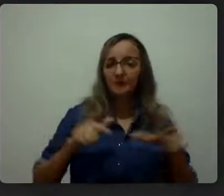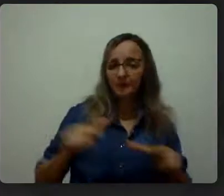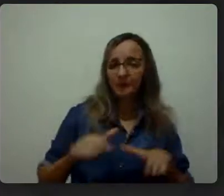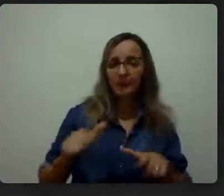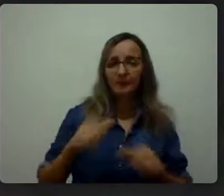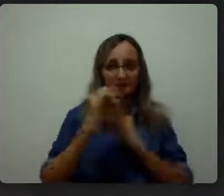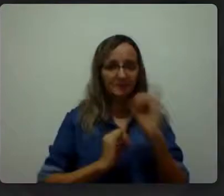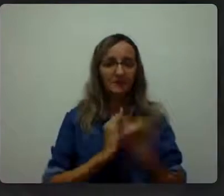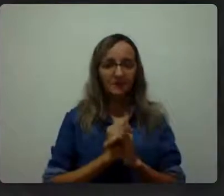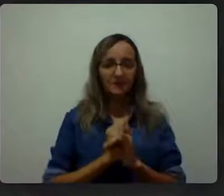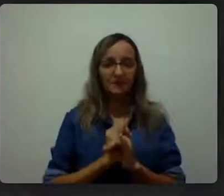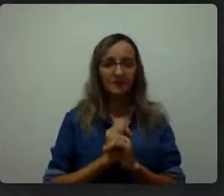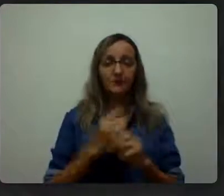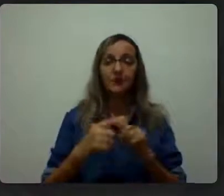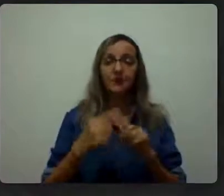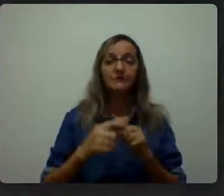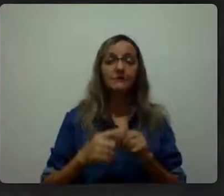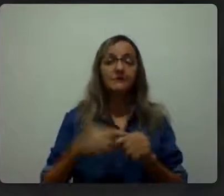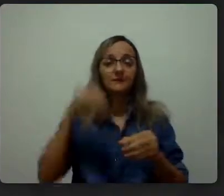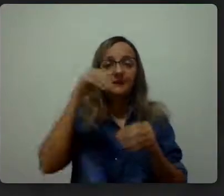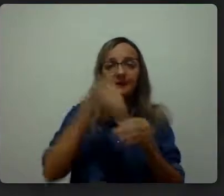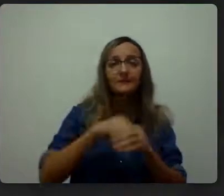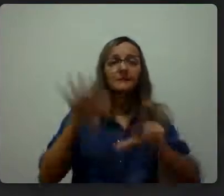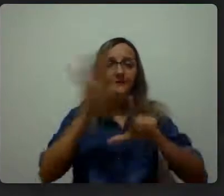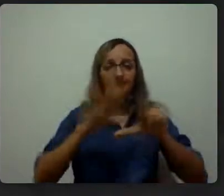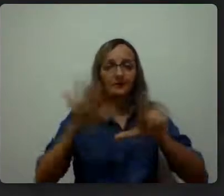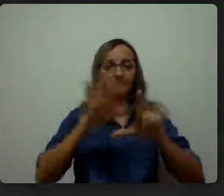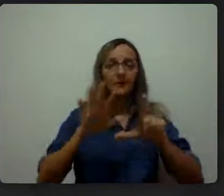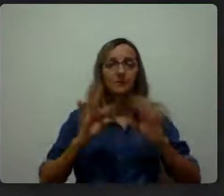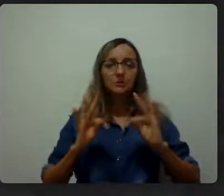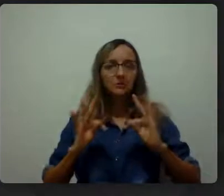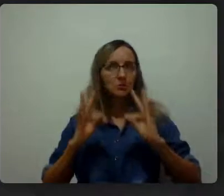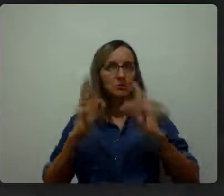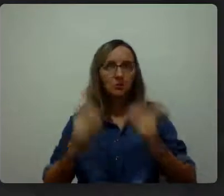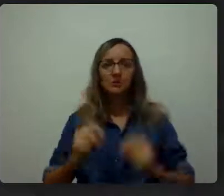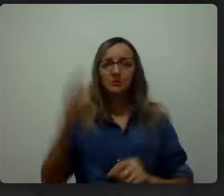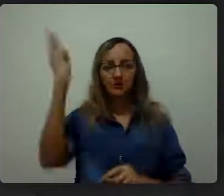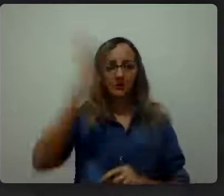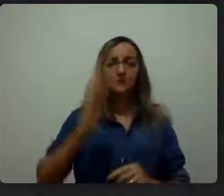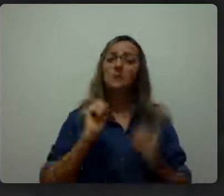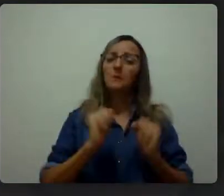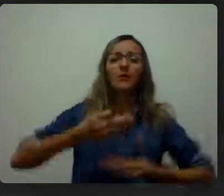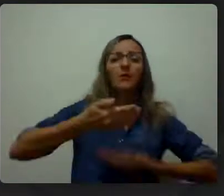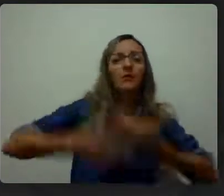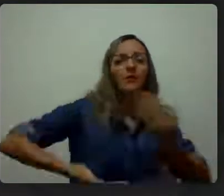dúvida, é bem legal. E é importante, né, que a gente está conseguindo levar